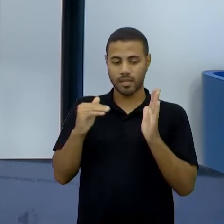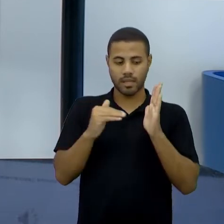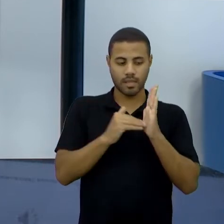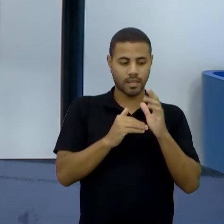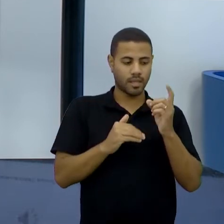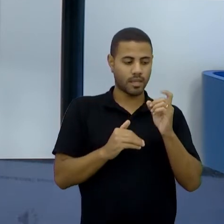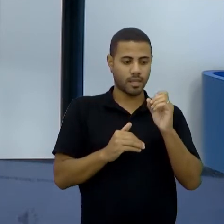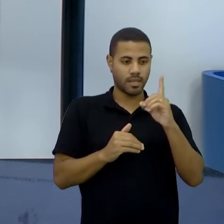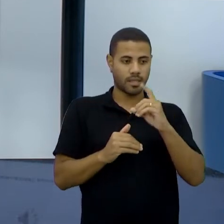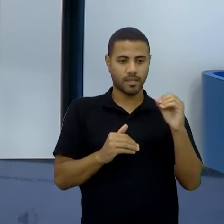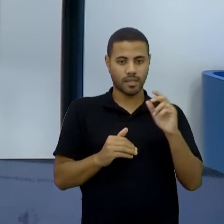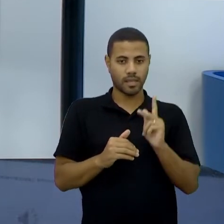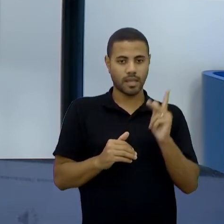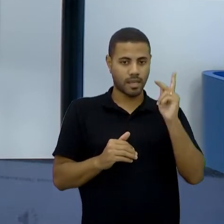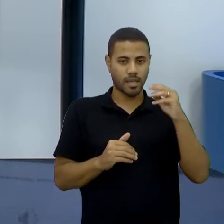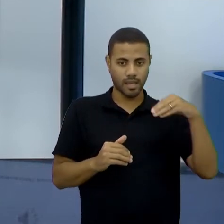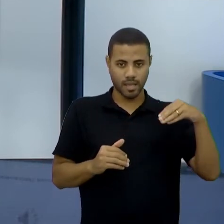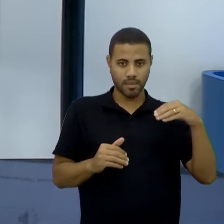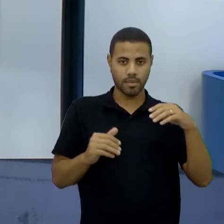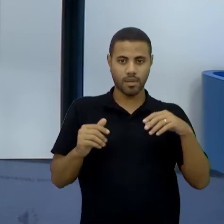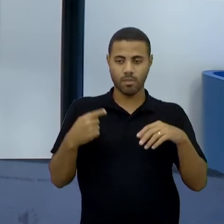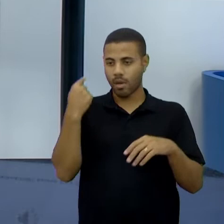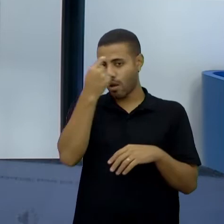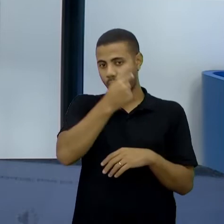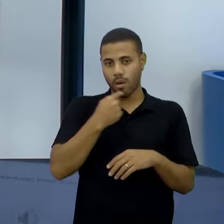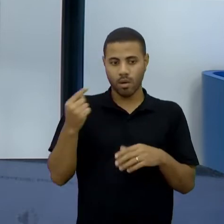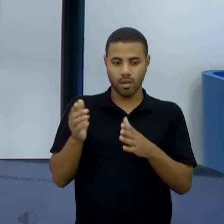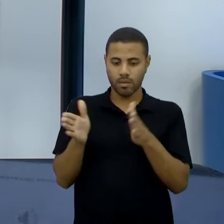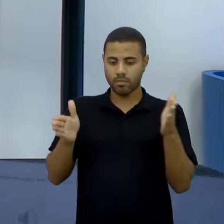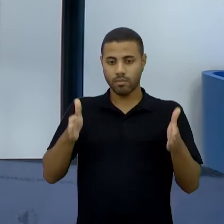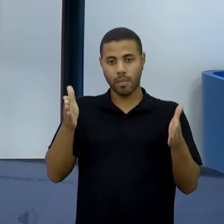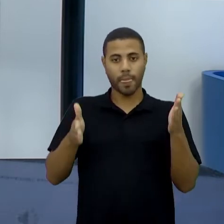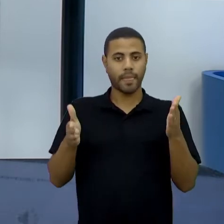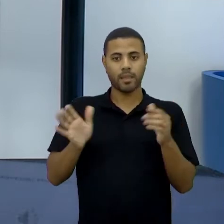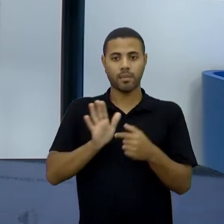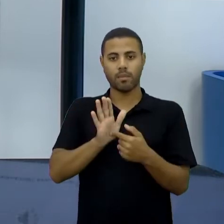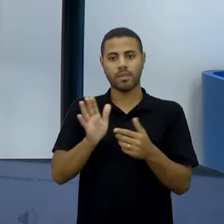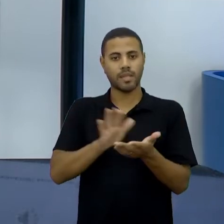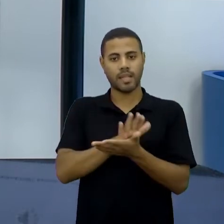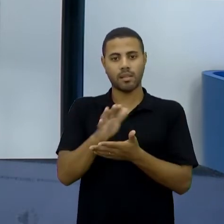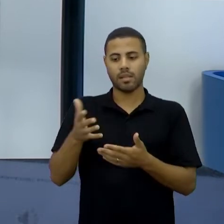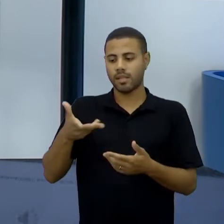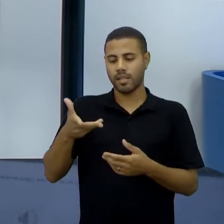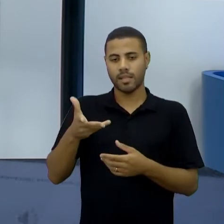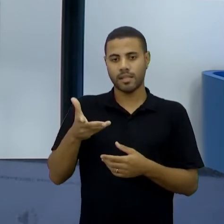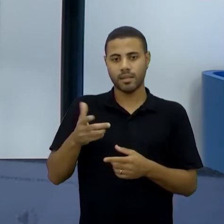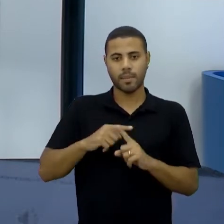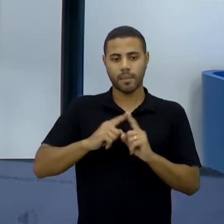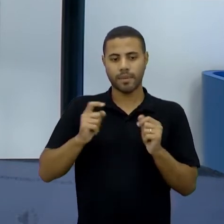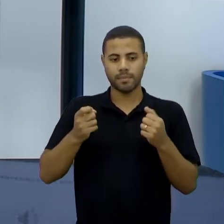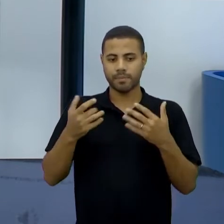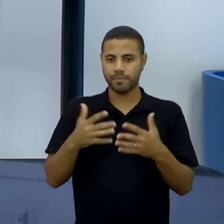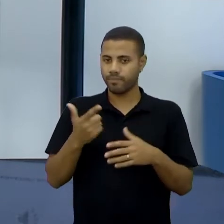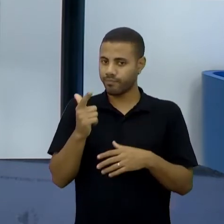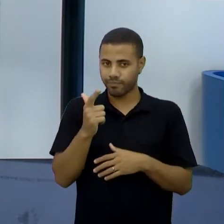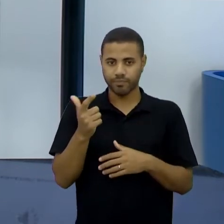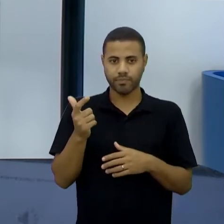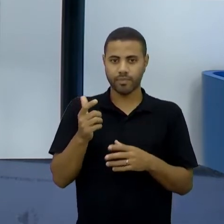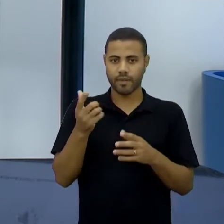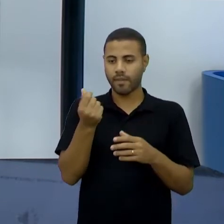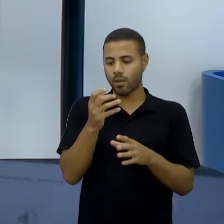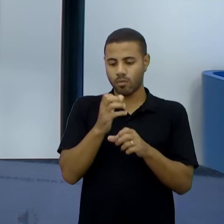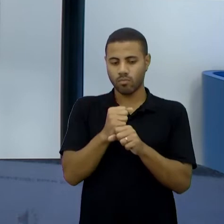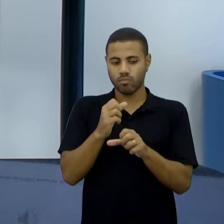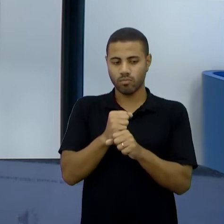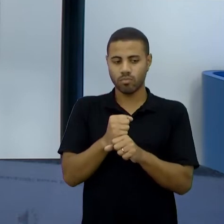em 10 segundos? O dado do problema não fala de distância, só dá aceleração. Mas embora a gente não tenha o valor